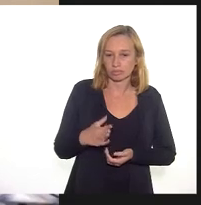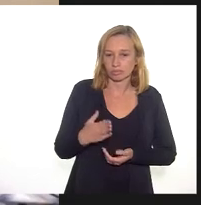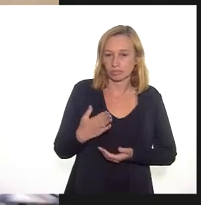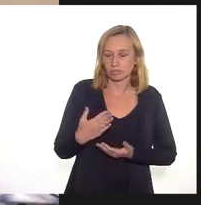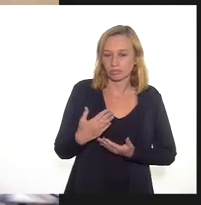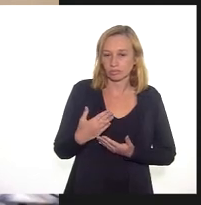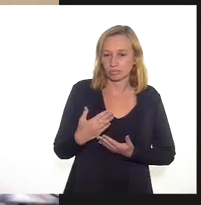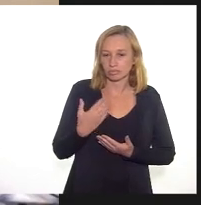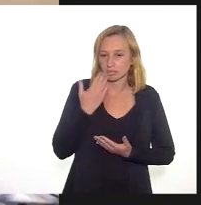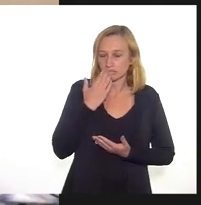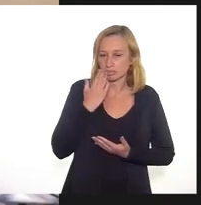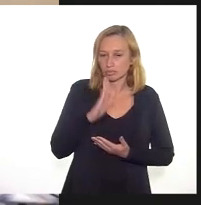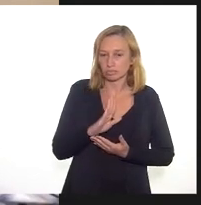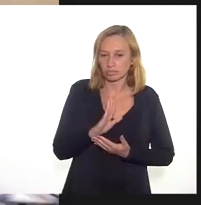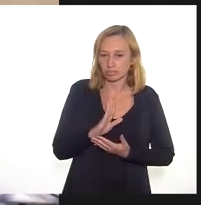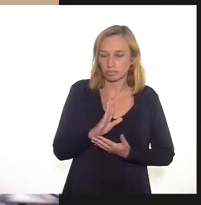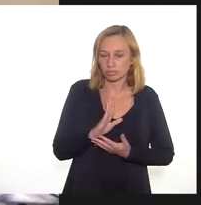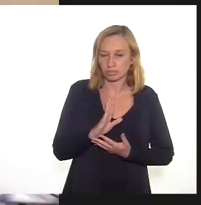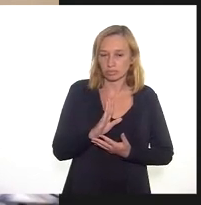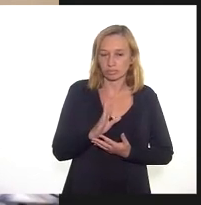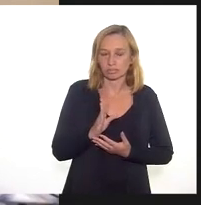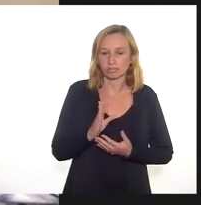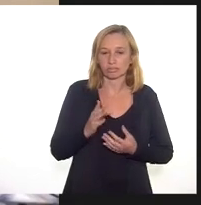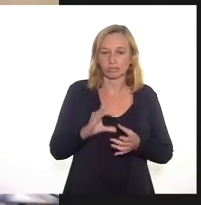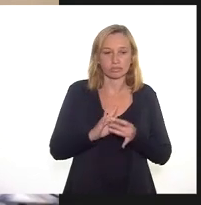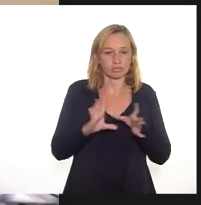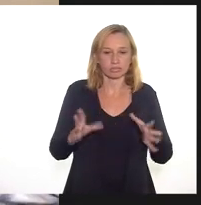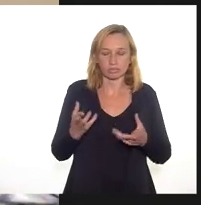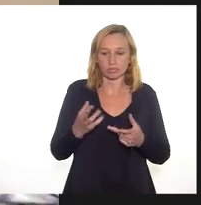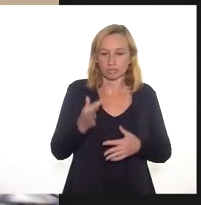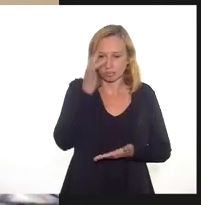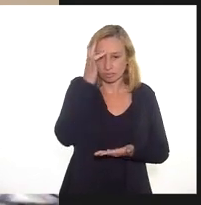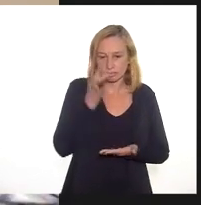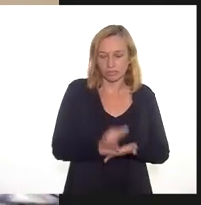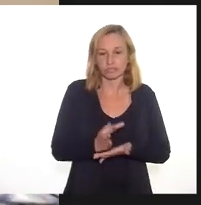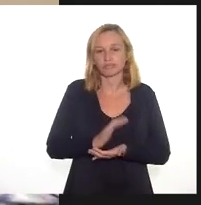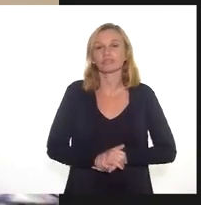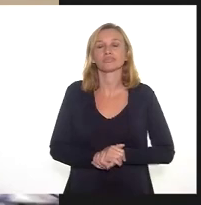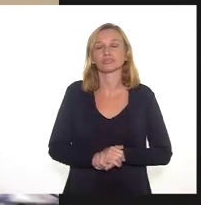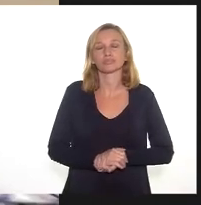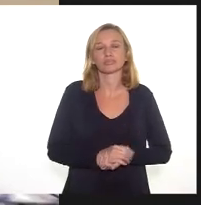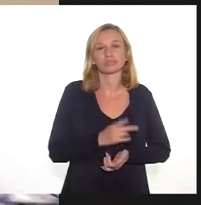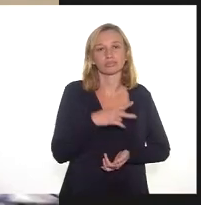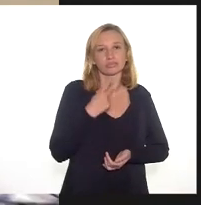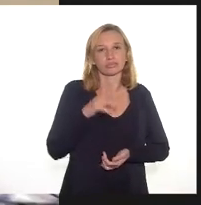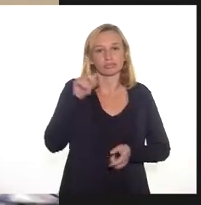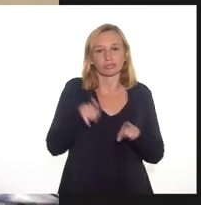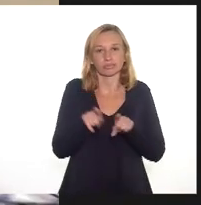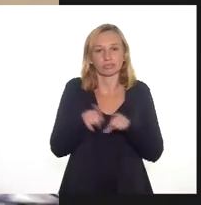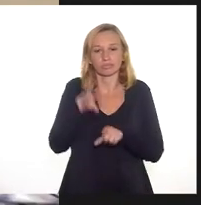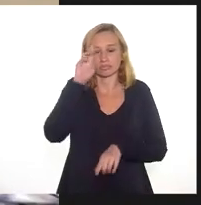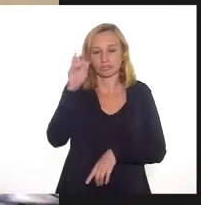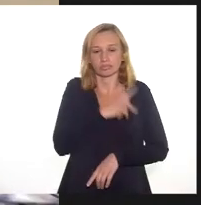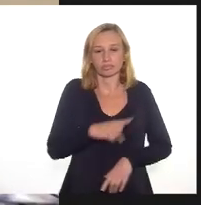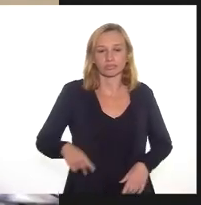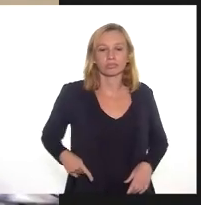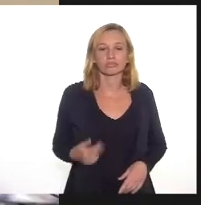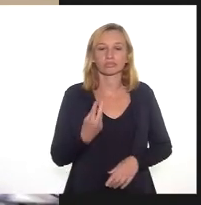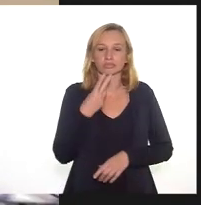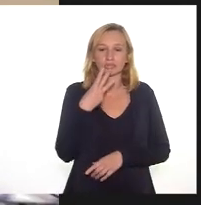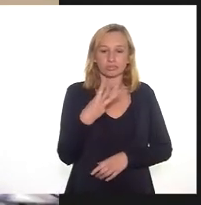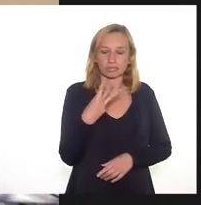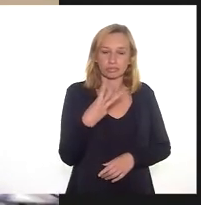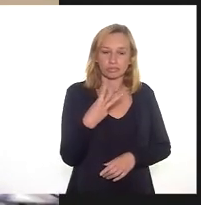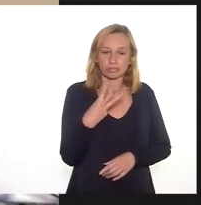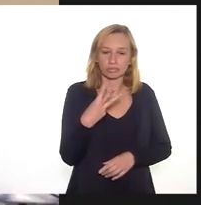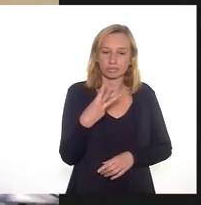professarem a sua fé com a liberdade que precisamos. Isso quer dizer também, senhor presidente, que foram 3 casos